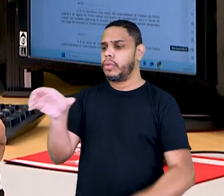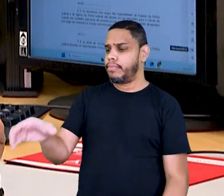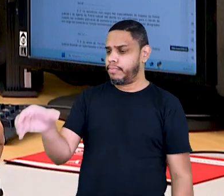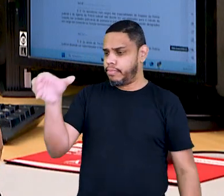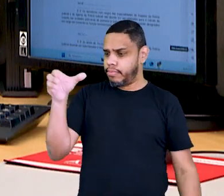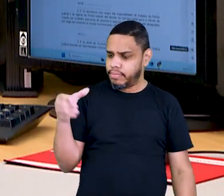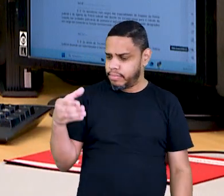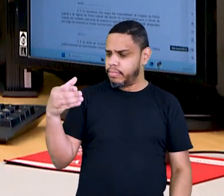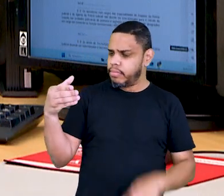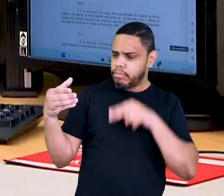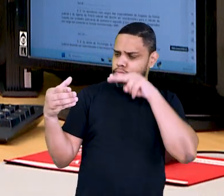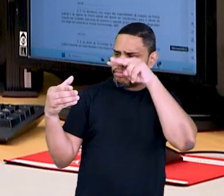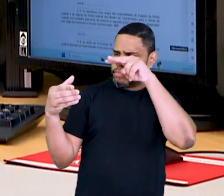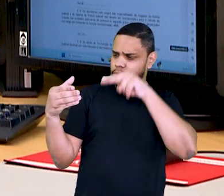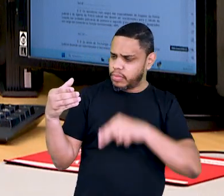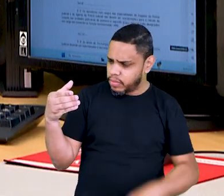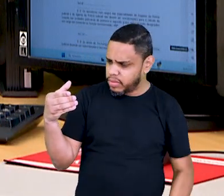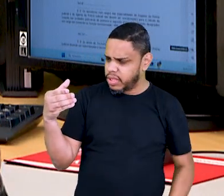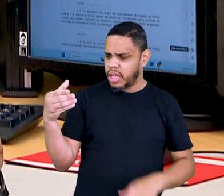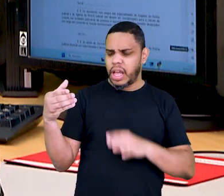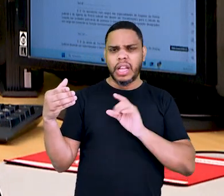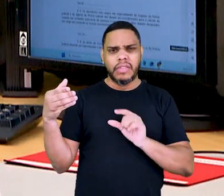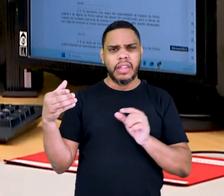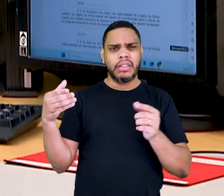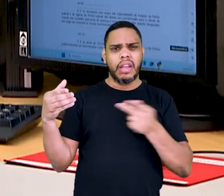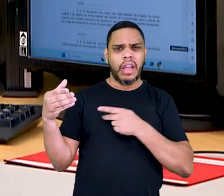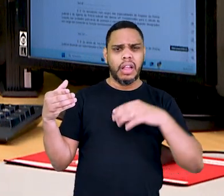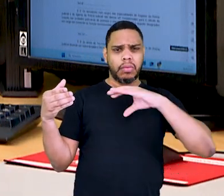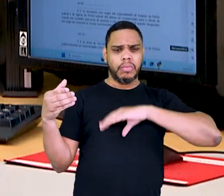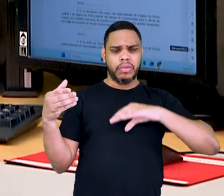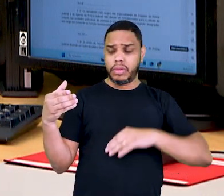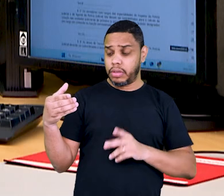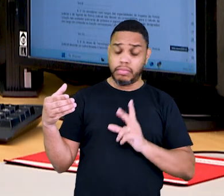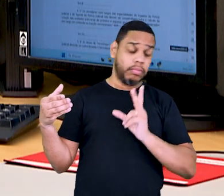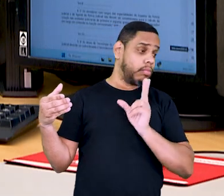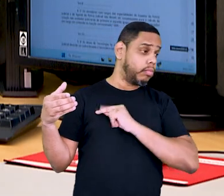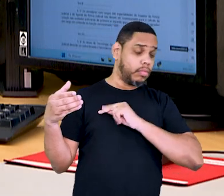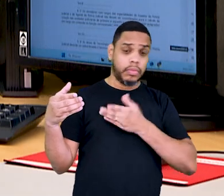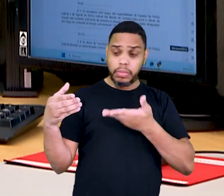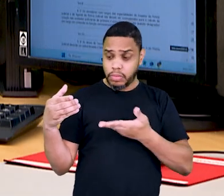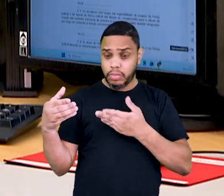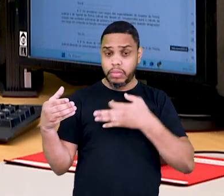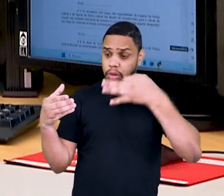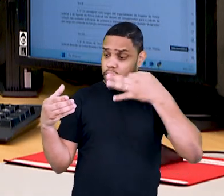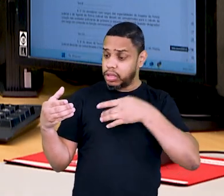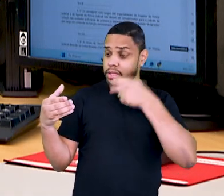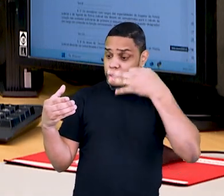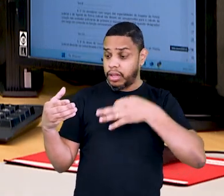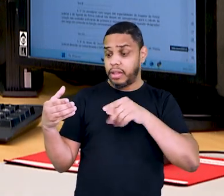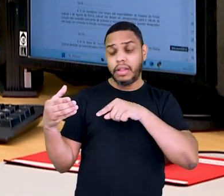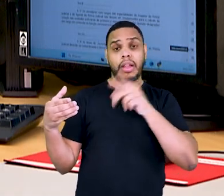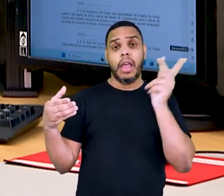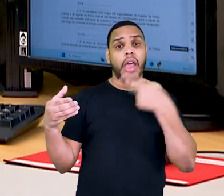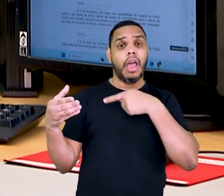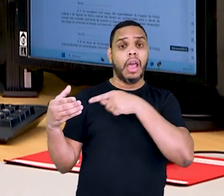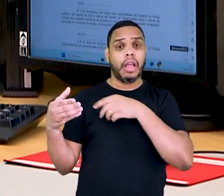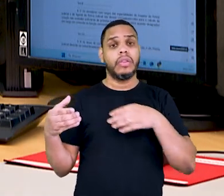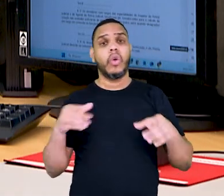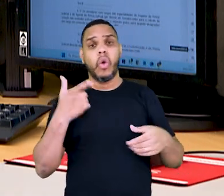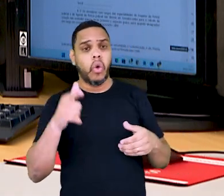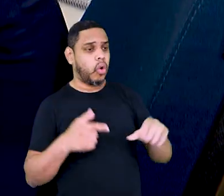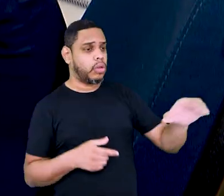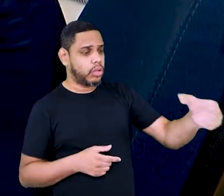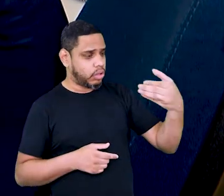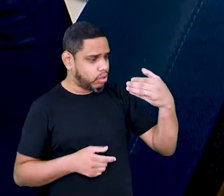ler. E aí às vezes está mal escrito, você pensa, putz, isso aqui era para estar escrito assim, isso aqui era para estar escrito assado.